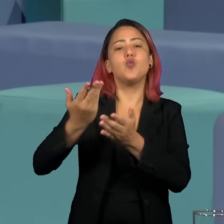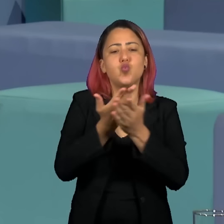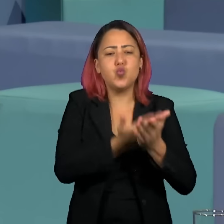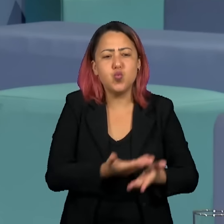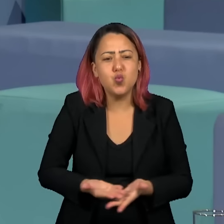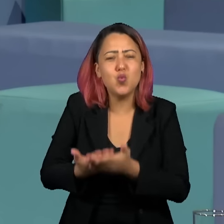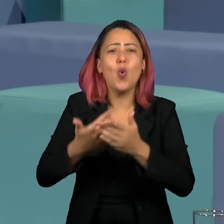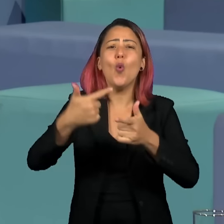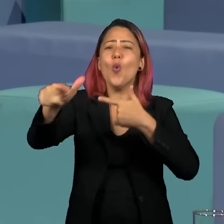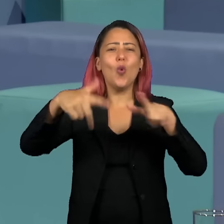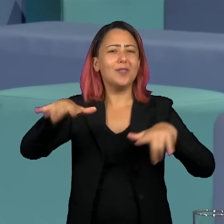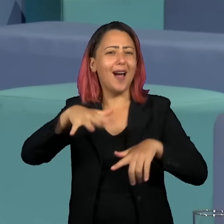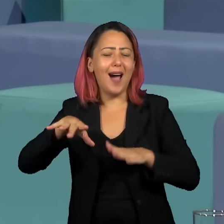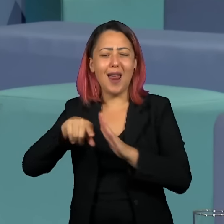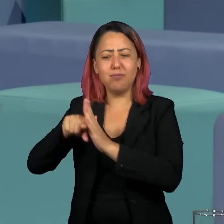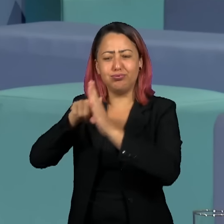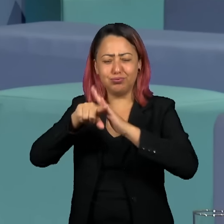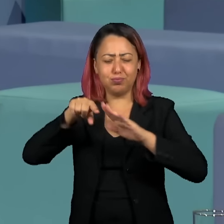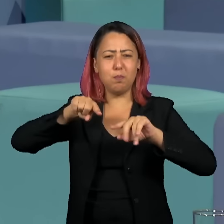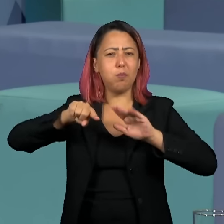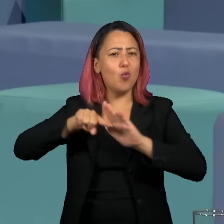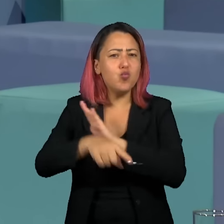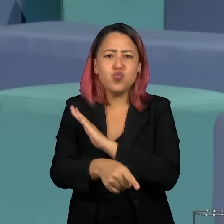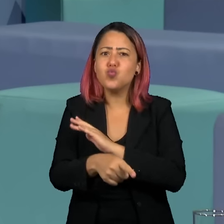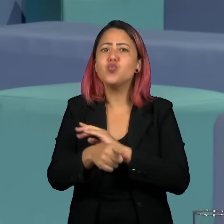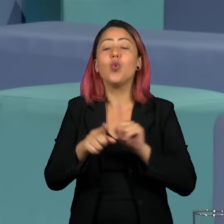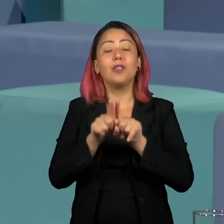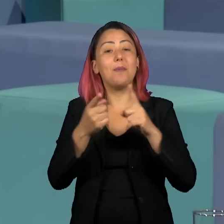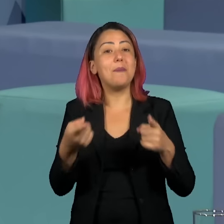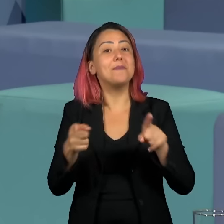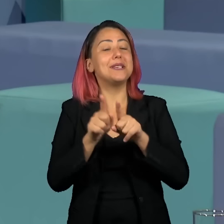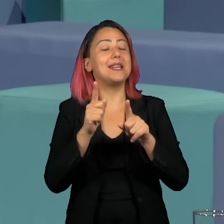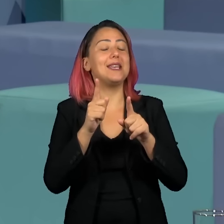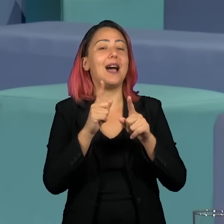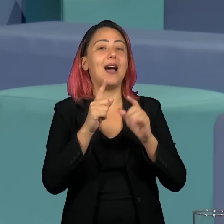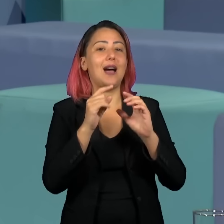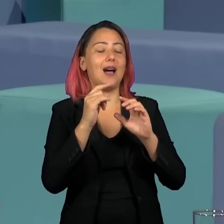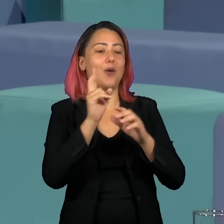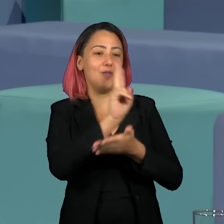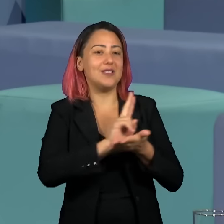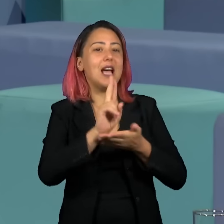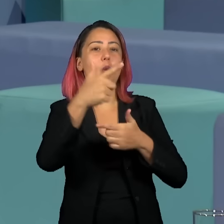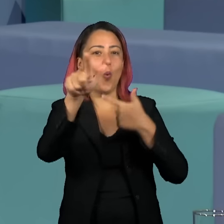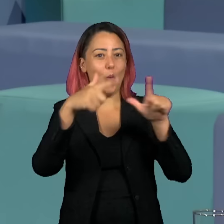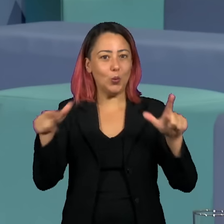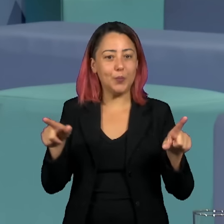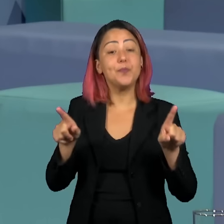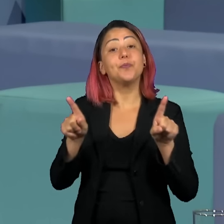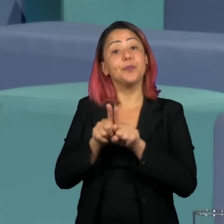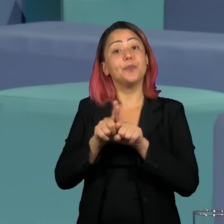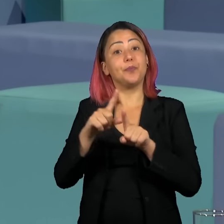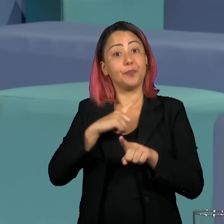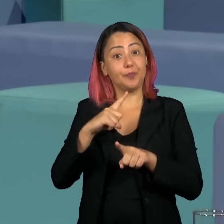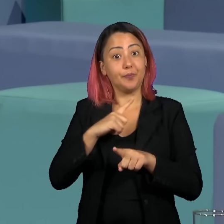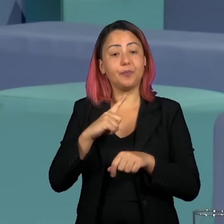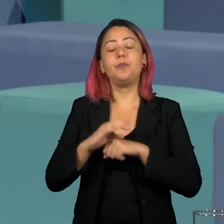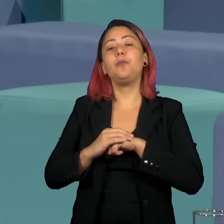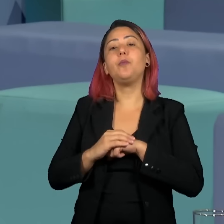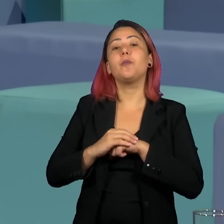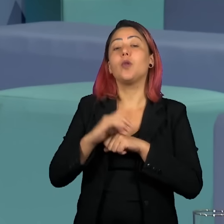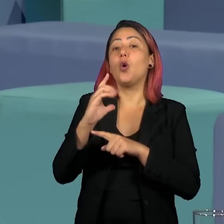várias outras áreas várias outras universidades né e atualmente também atua lá em colaboração na Columbia University